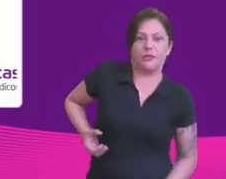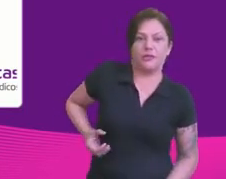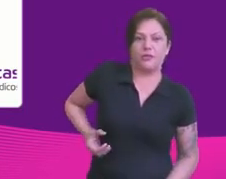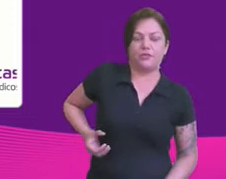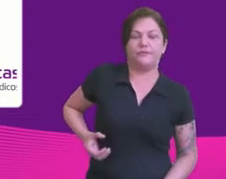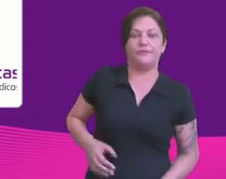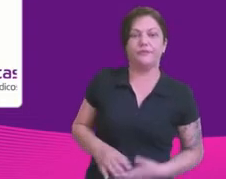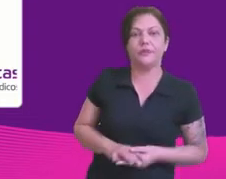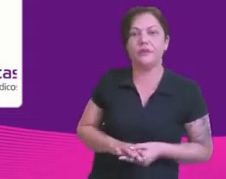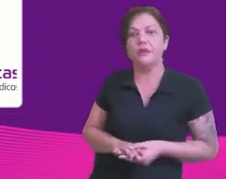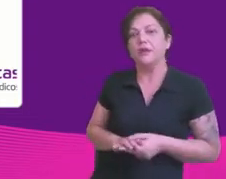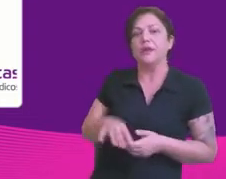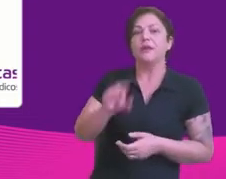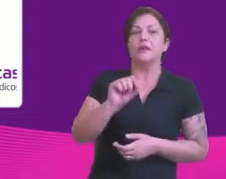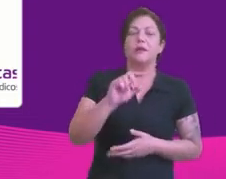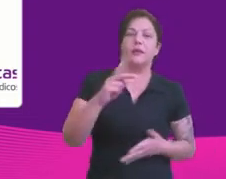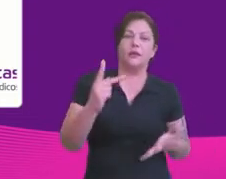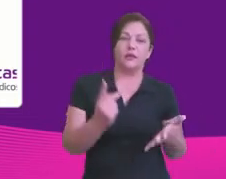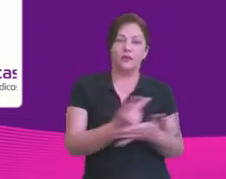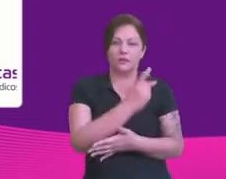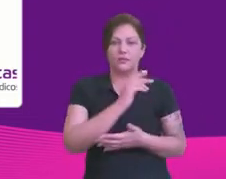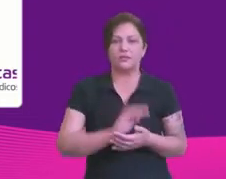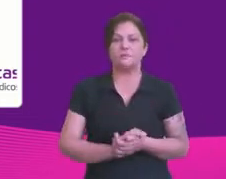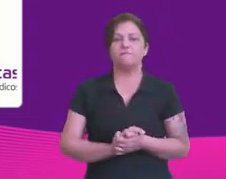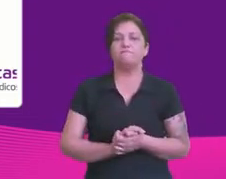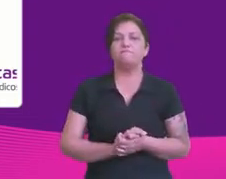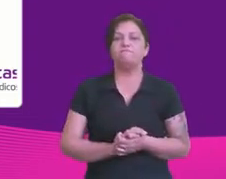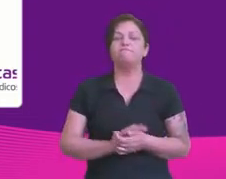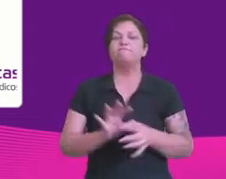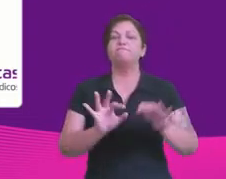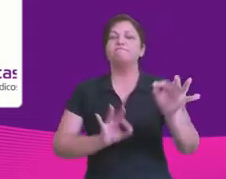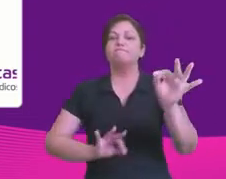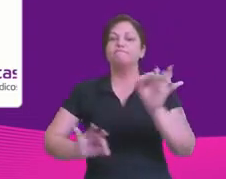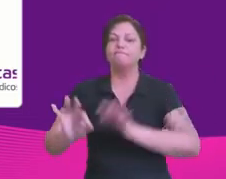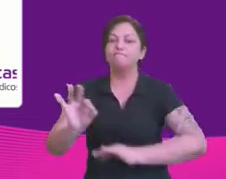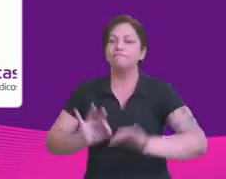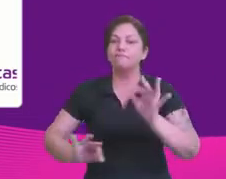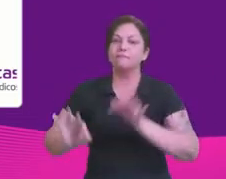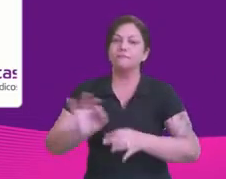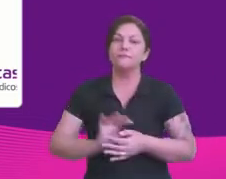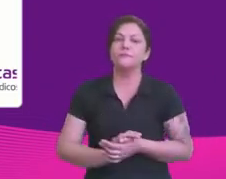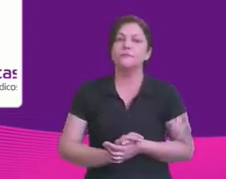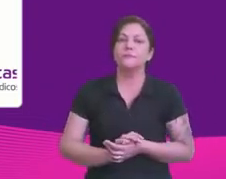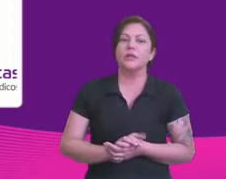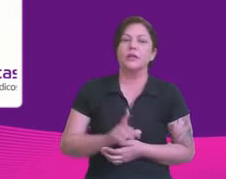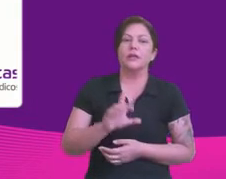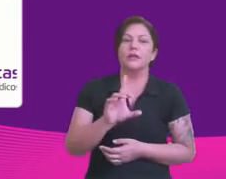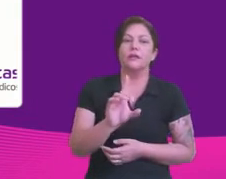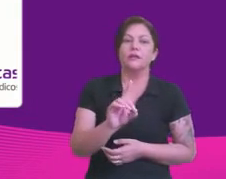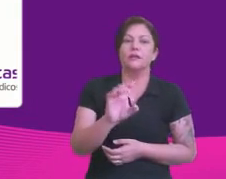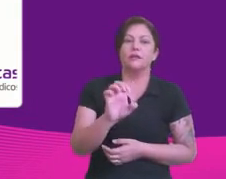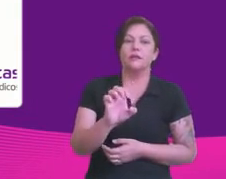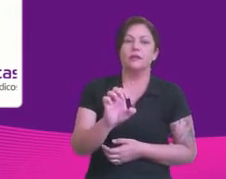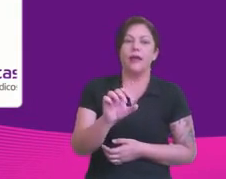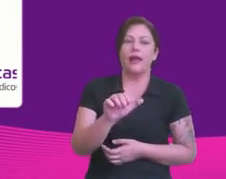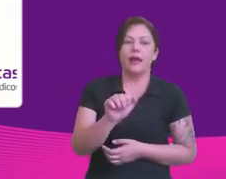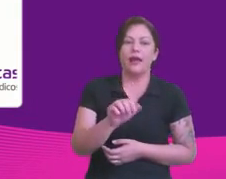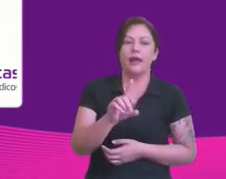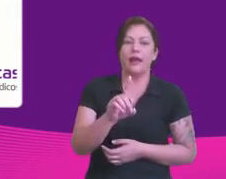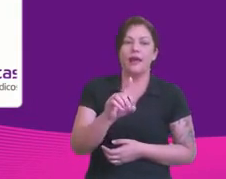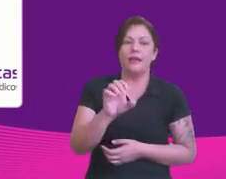metástases hepáticas sincrônicas. Se tratava de um adenocarcinoma grau 2, de